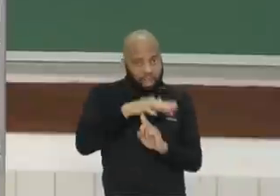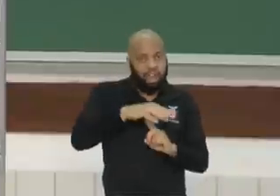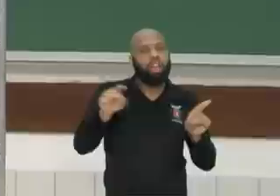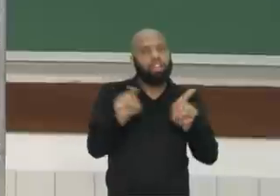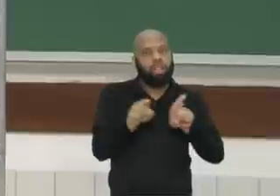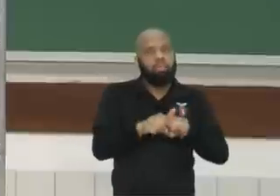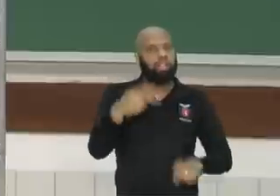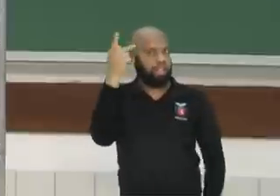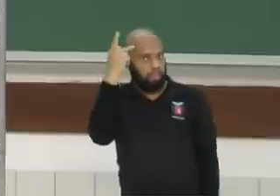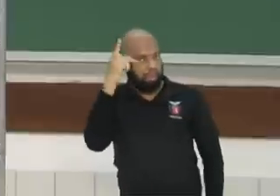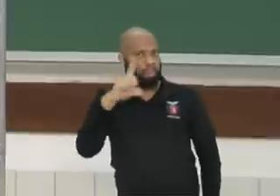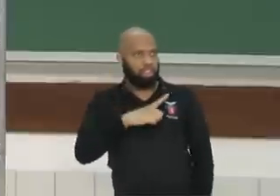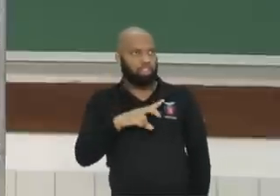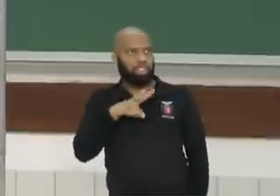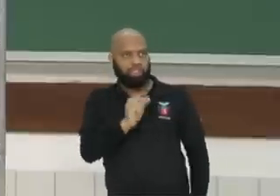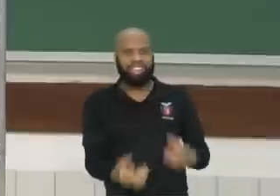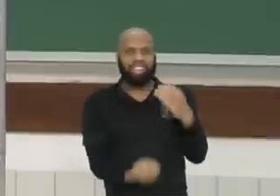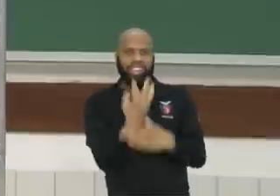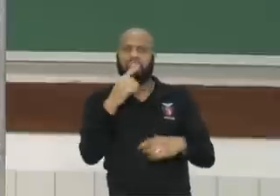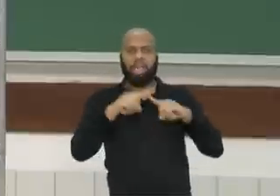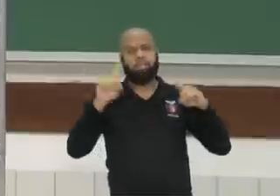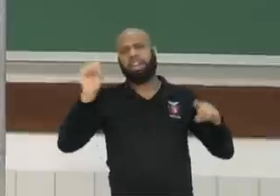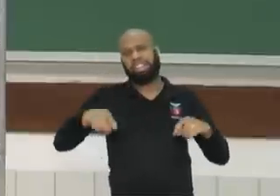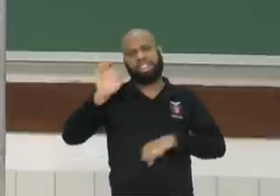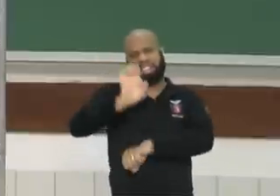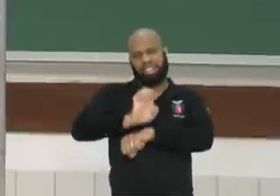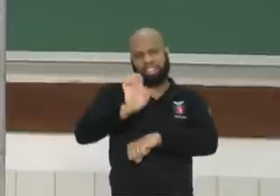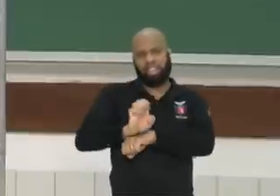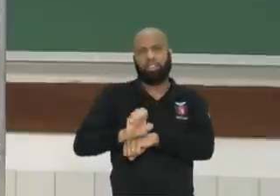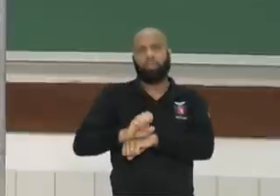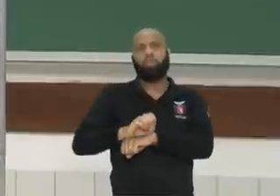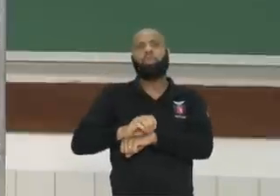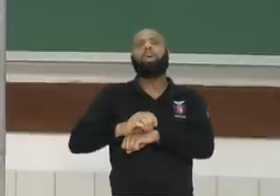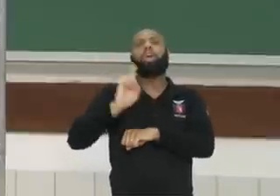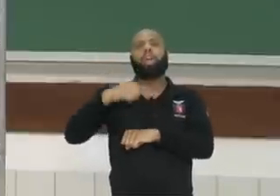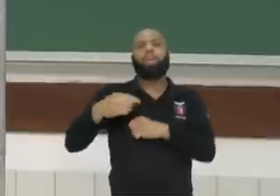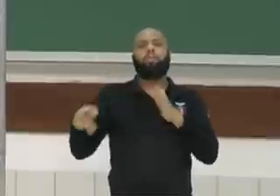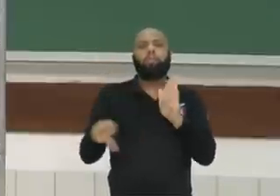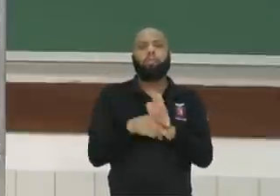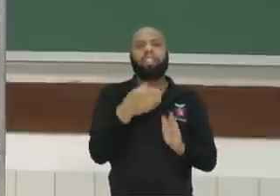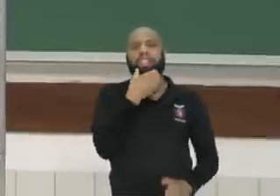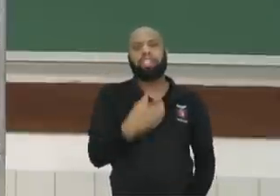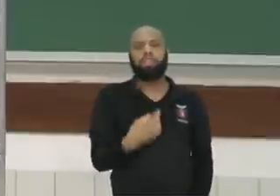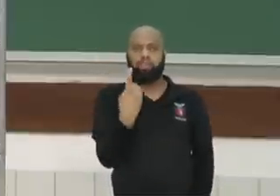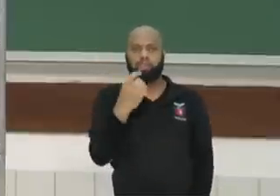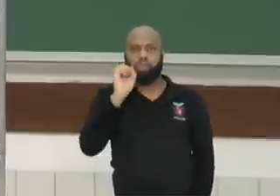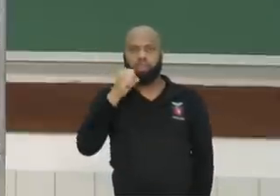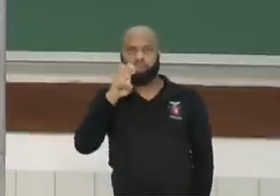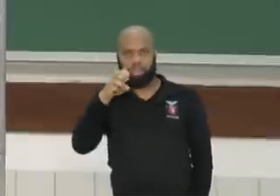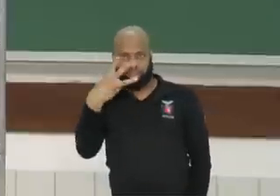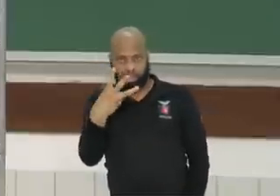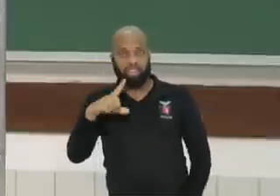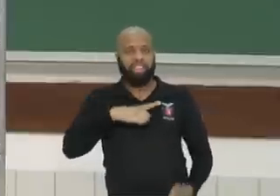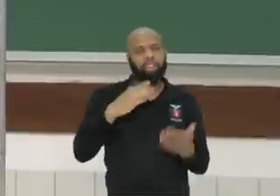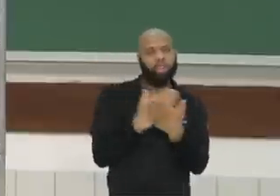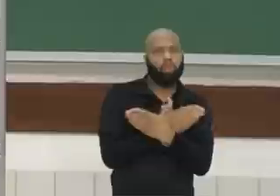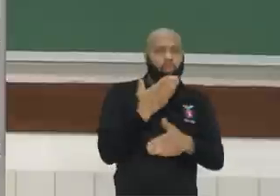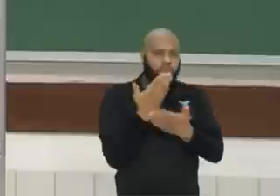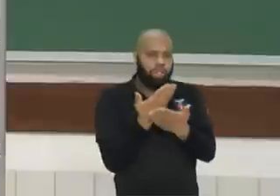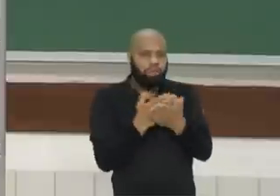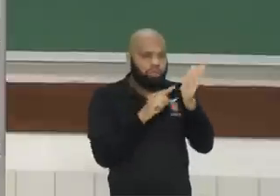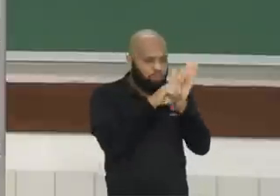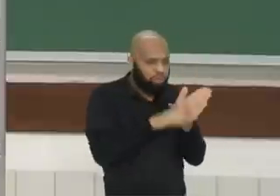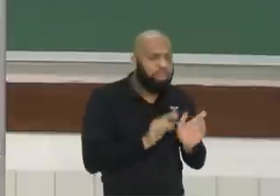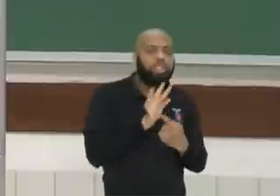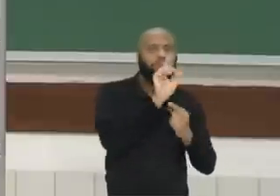São Paulo, que vai ser instalada, a do Paraná, em dezembro de 1853. Alguns estudos nos